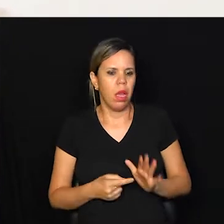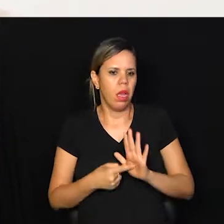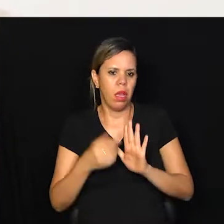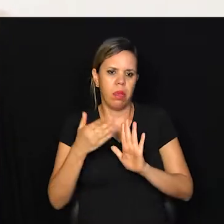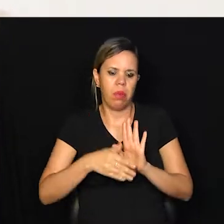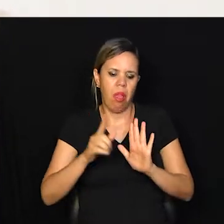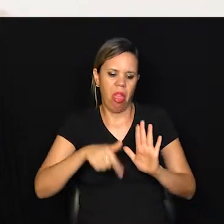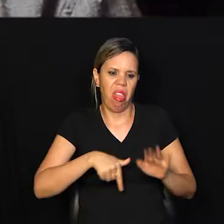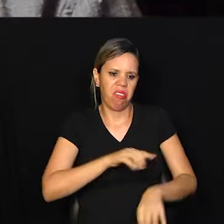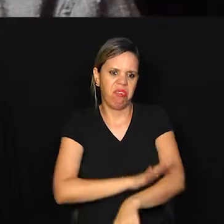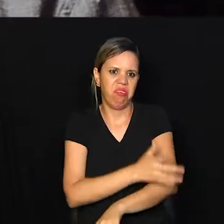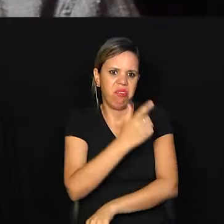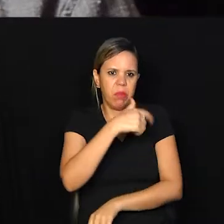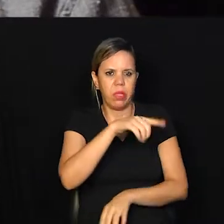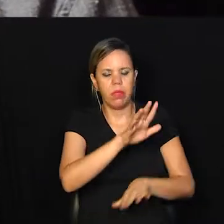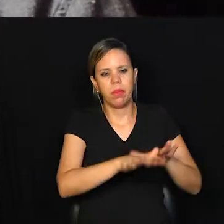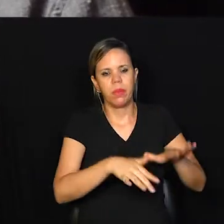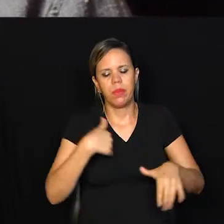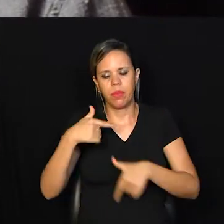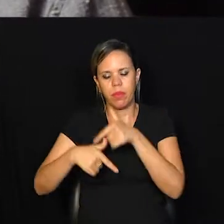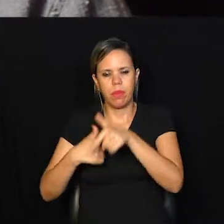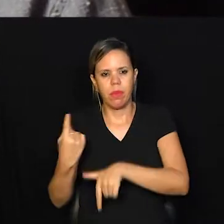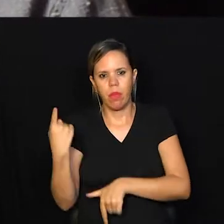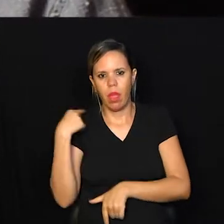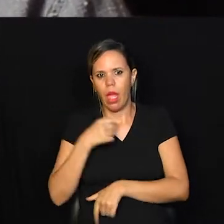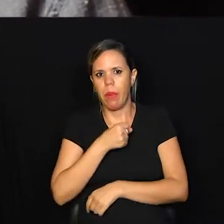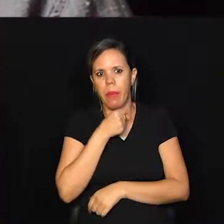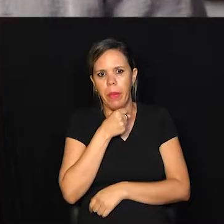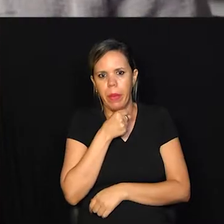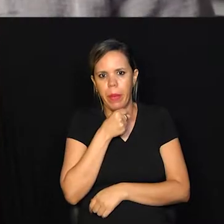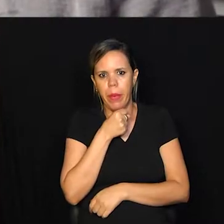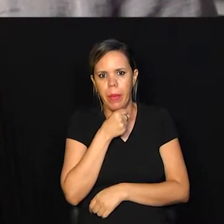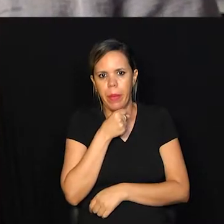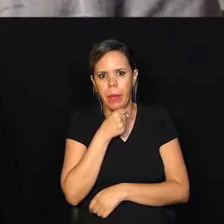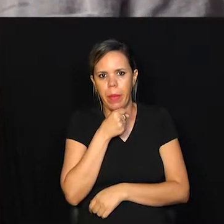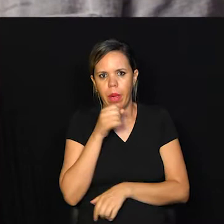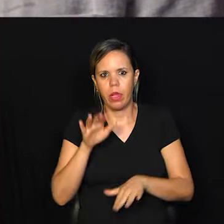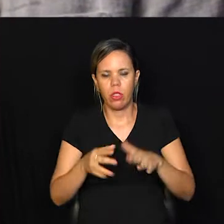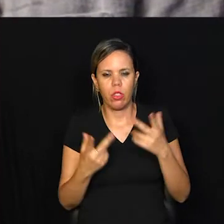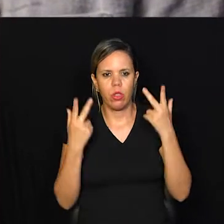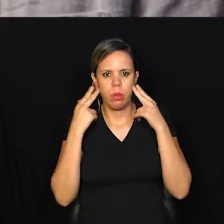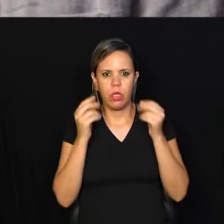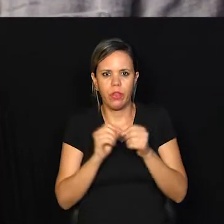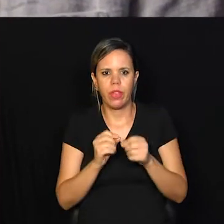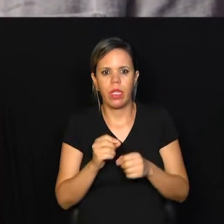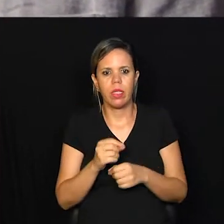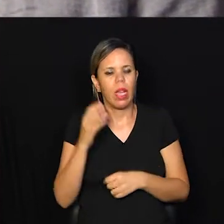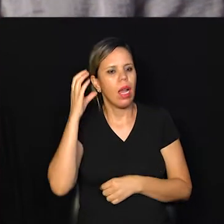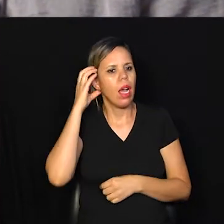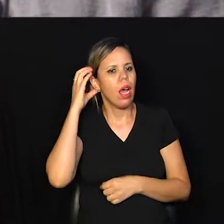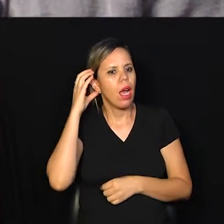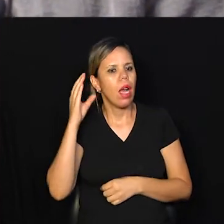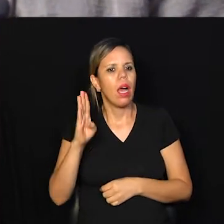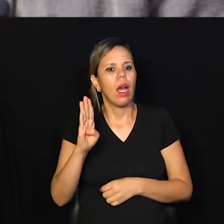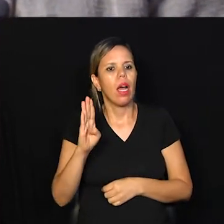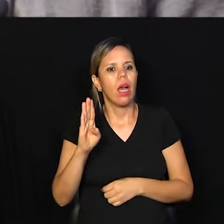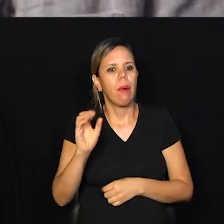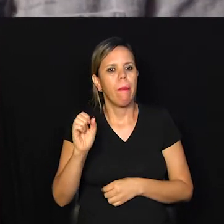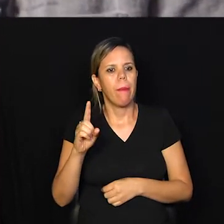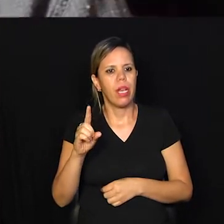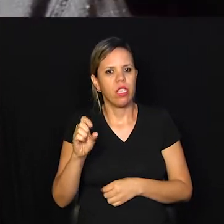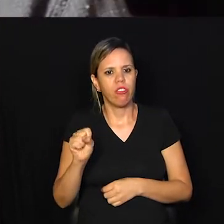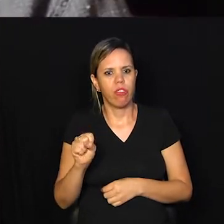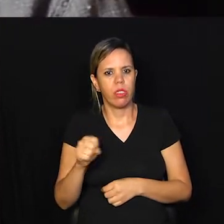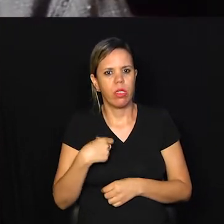mostrar que são racistas, né? Estava trabalhando, né, como repórter, como geralmente eu faço, pela Rádio Bandeirantes, e eu estava cobrindo o